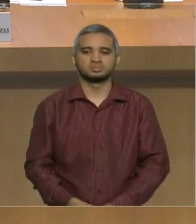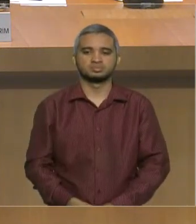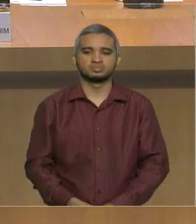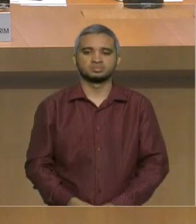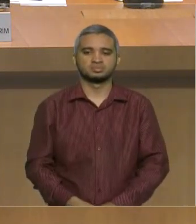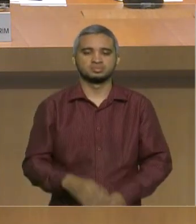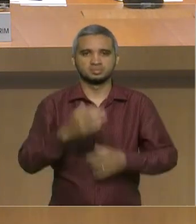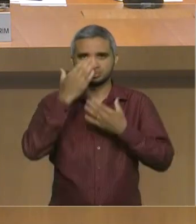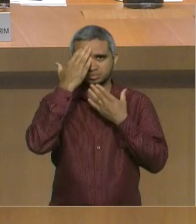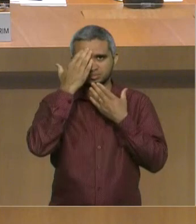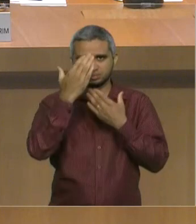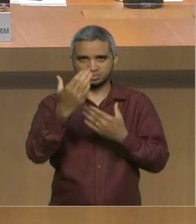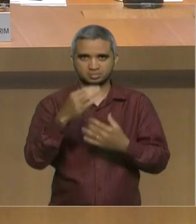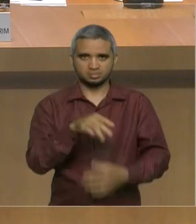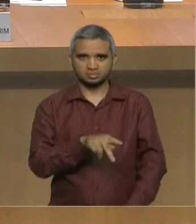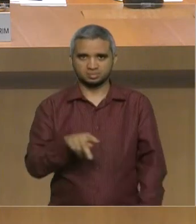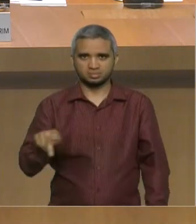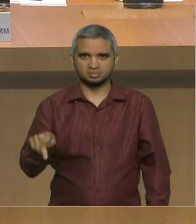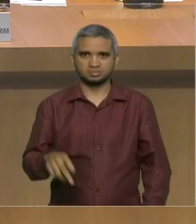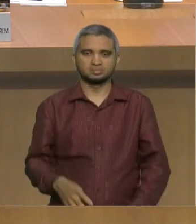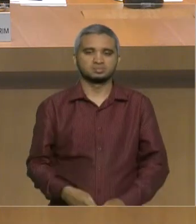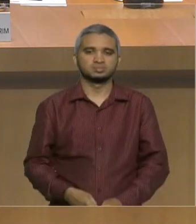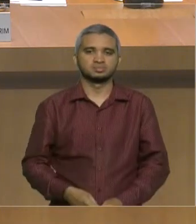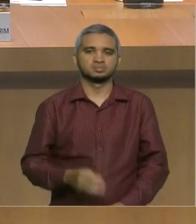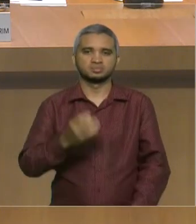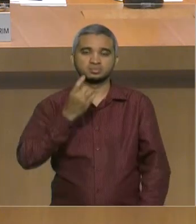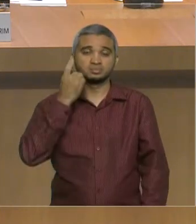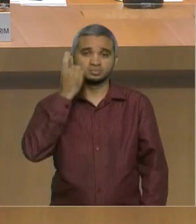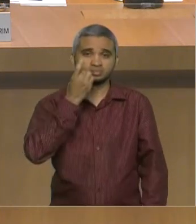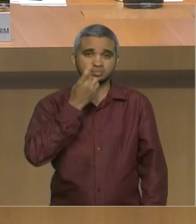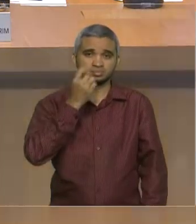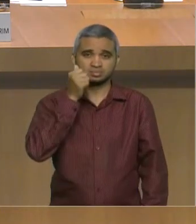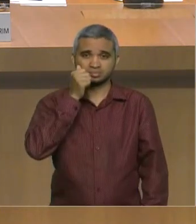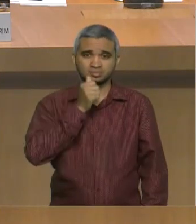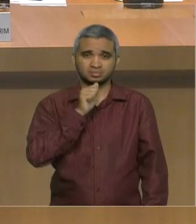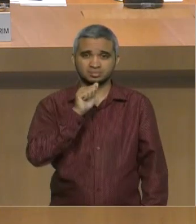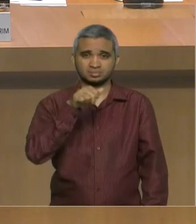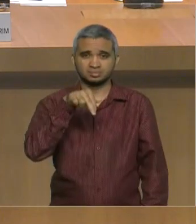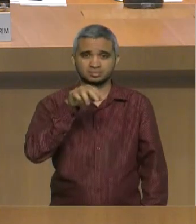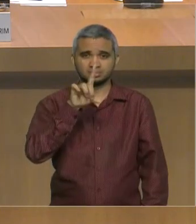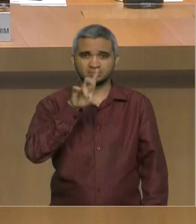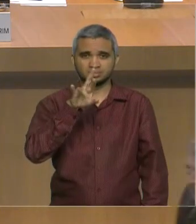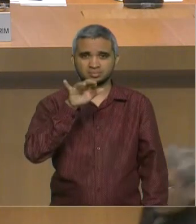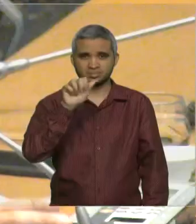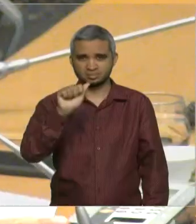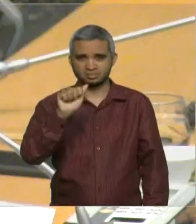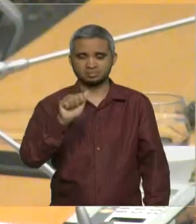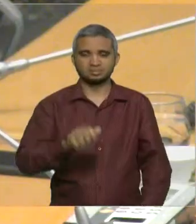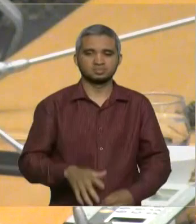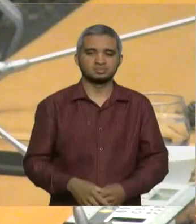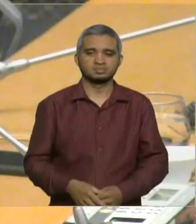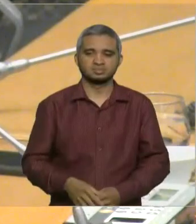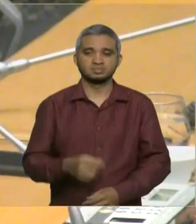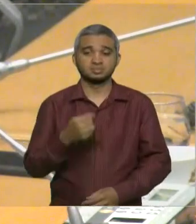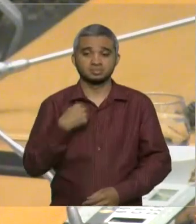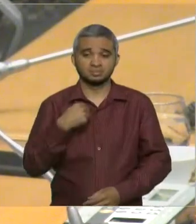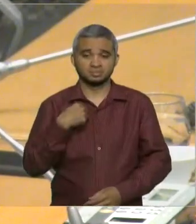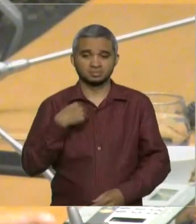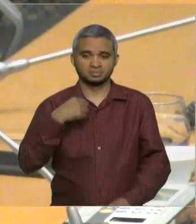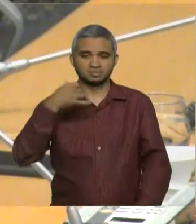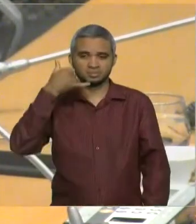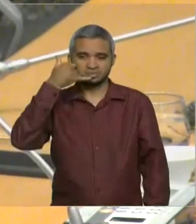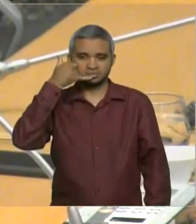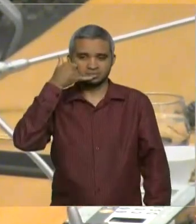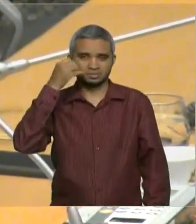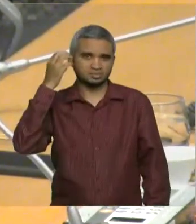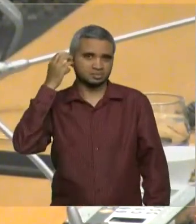Obrigado, presidente. Deputado André, eu estava aqui agora no telefone ouvindo o seu pronunciamento, porque, assim